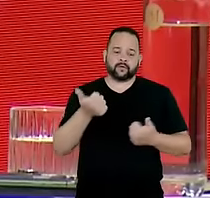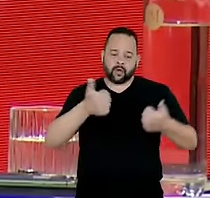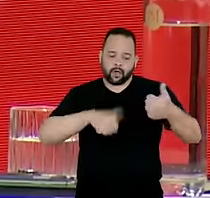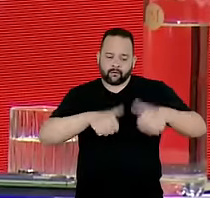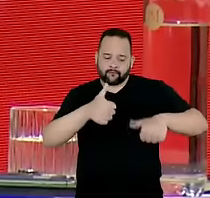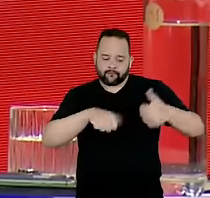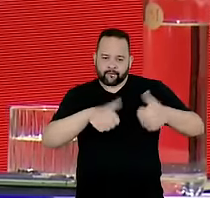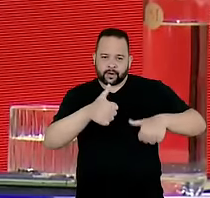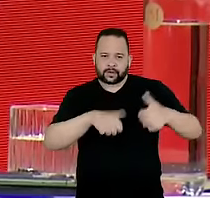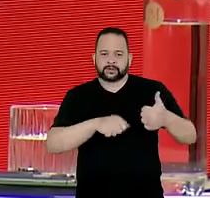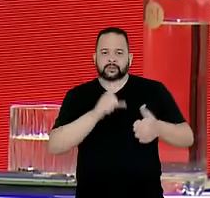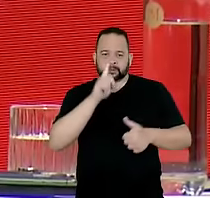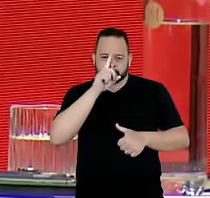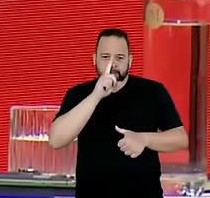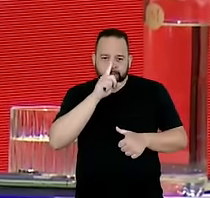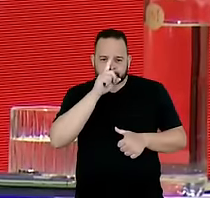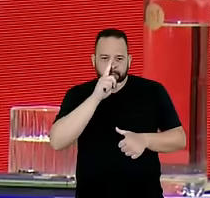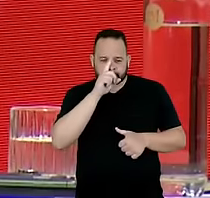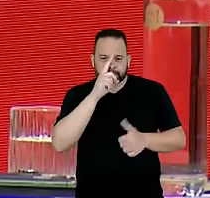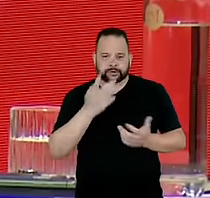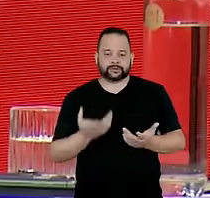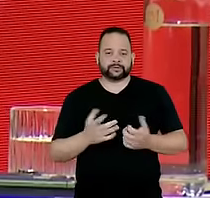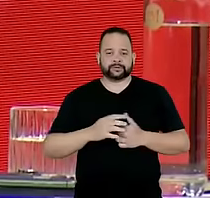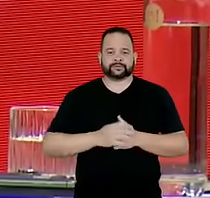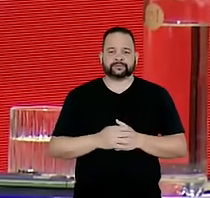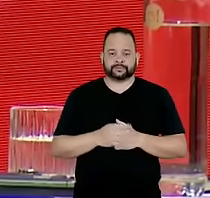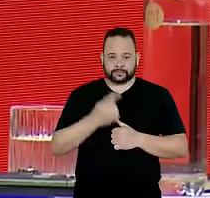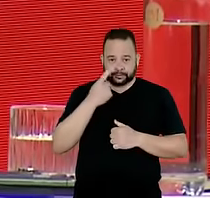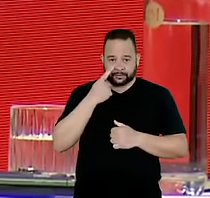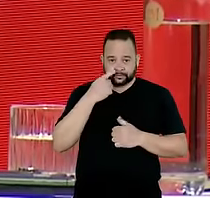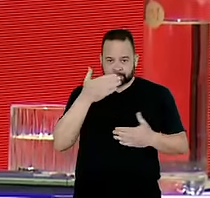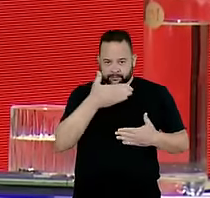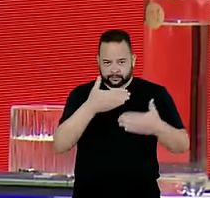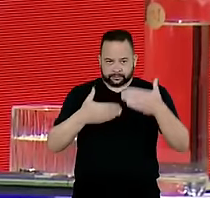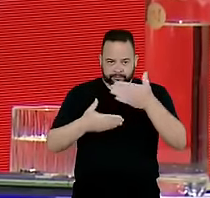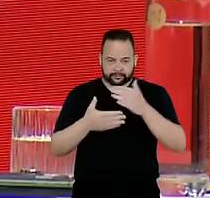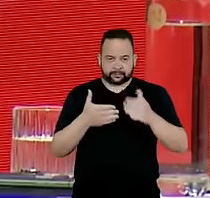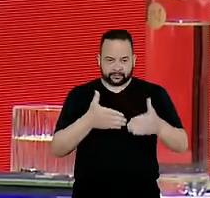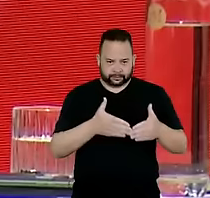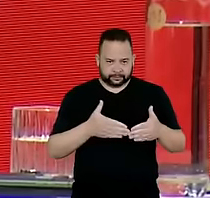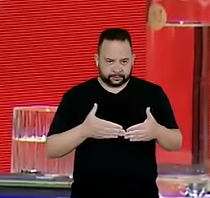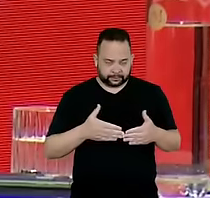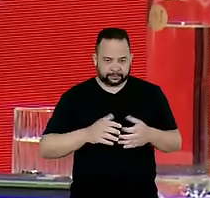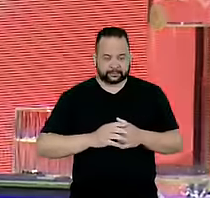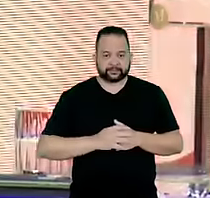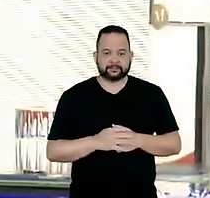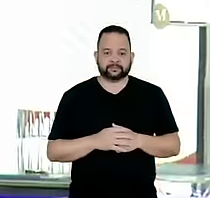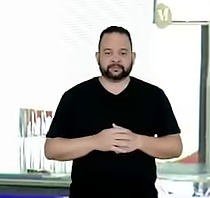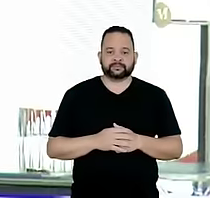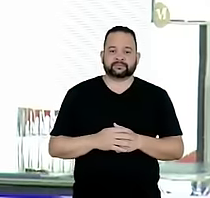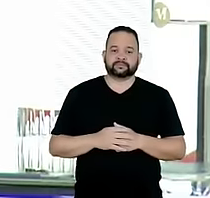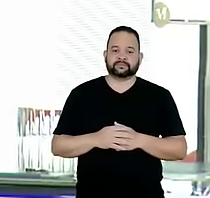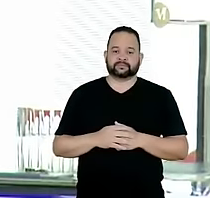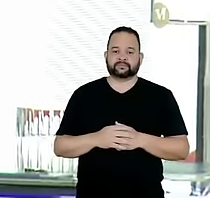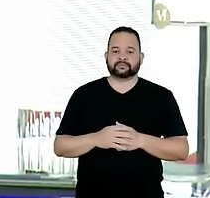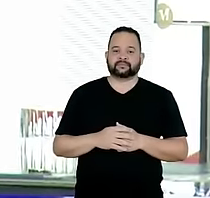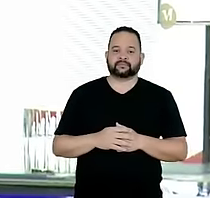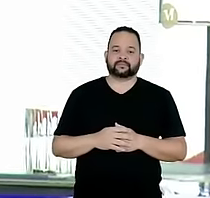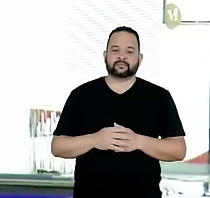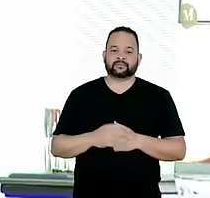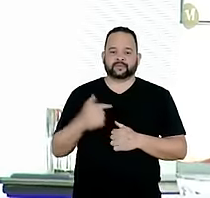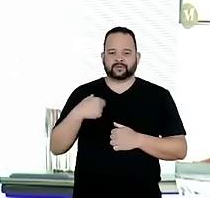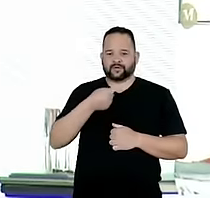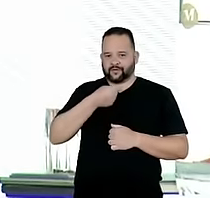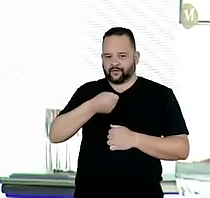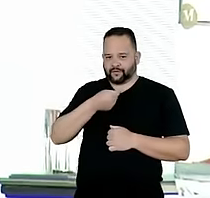local né E vamos colocar o slide aqui atrás por favor pedir pro pessoal da house mas enquanto isso eu vou no gogó ah maravil pron